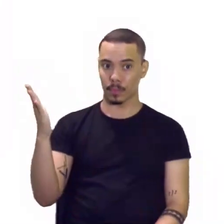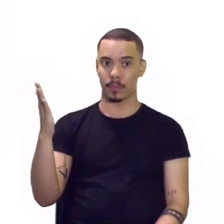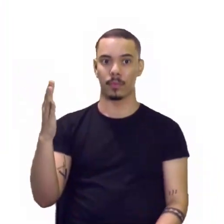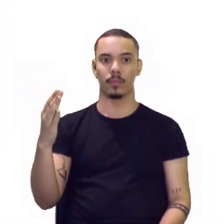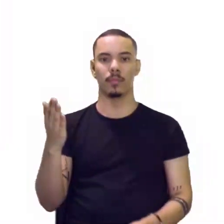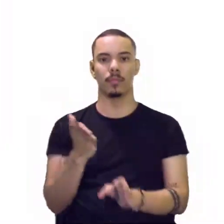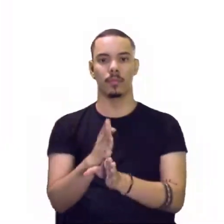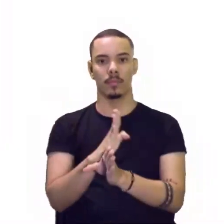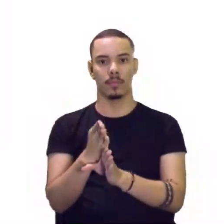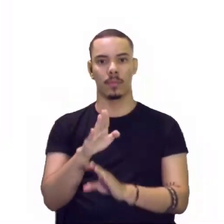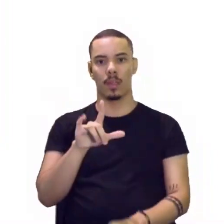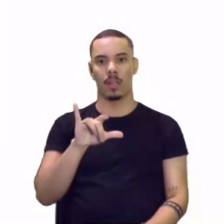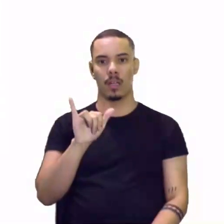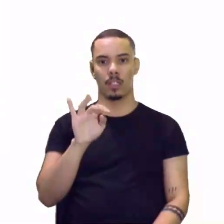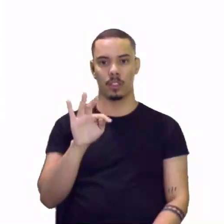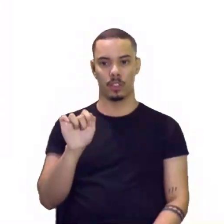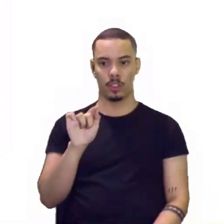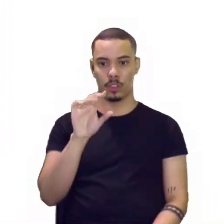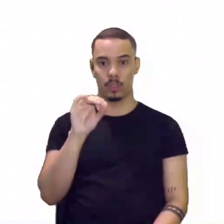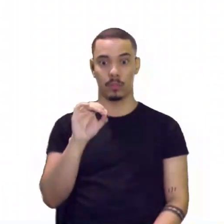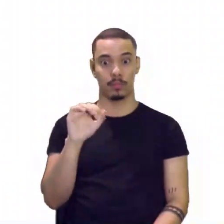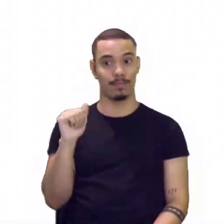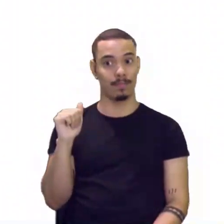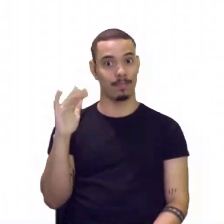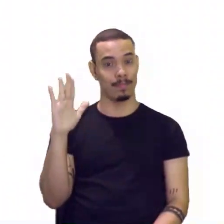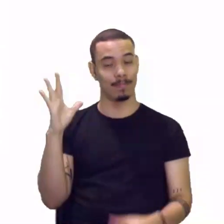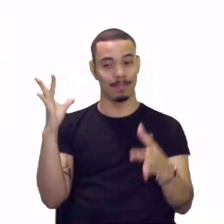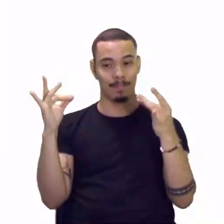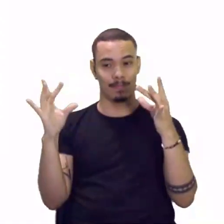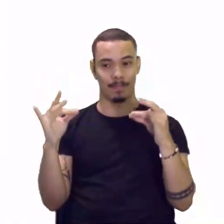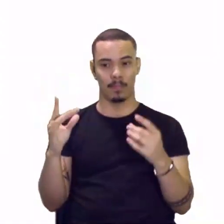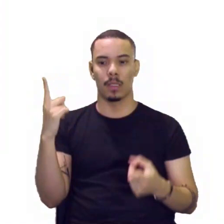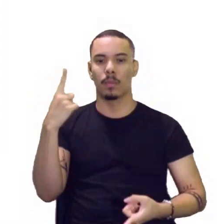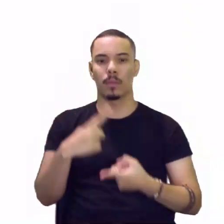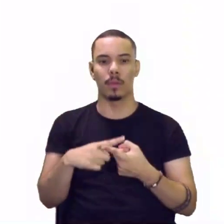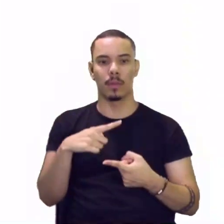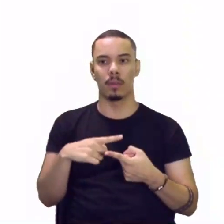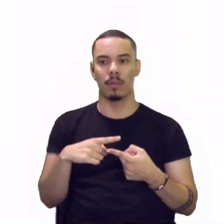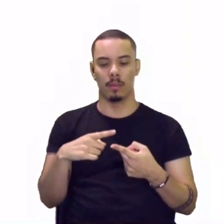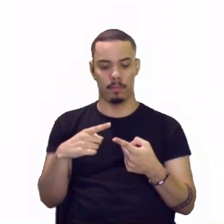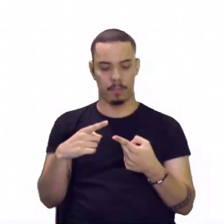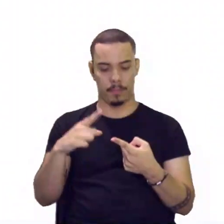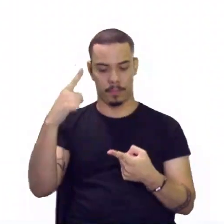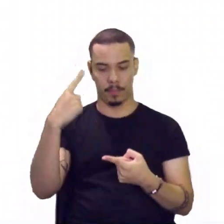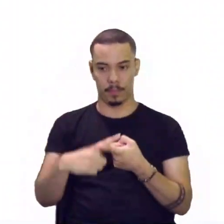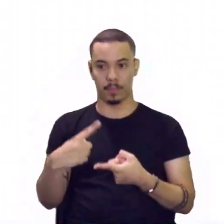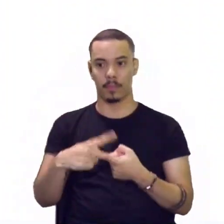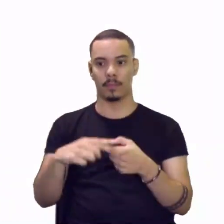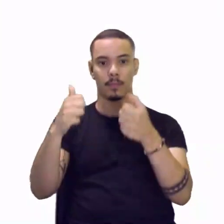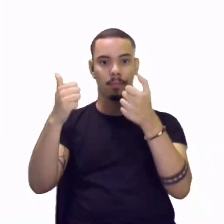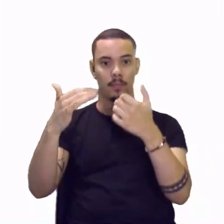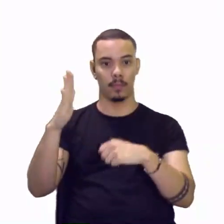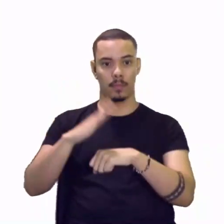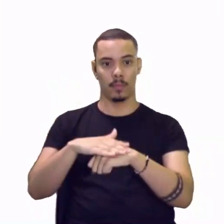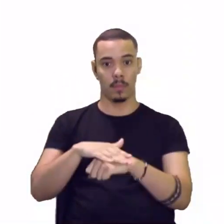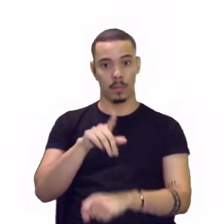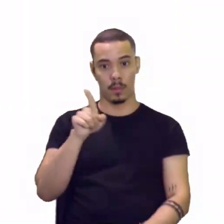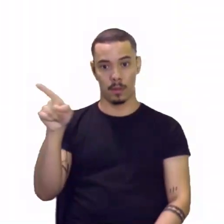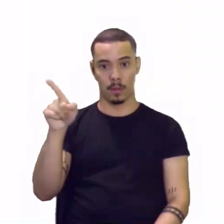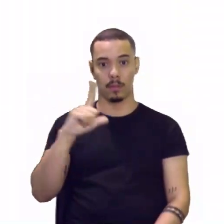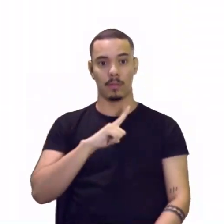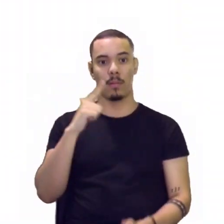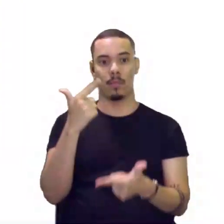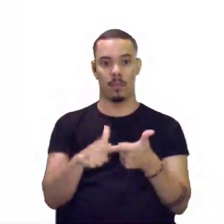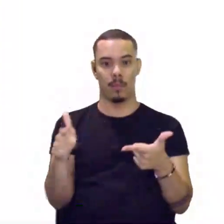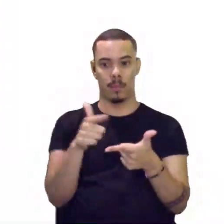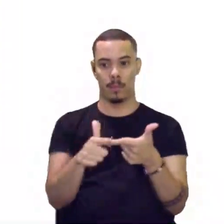litígio. Aí o litígio ele já é um pouco mais delicado, porque ele já está dizendo que o litígio ele tem a ver com